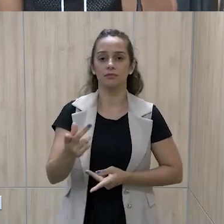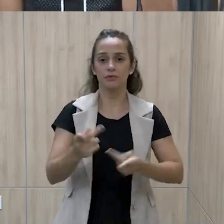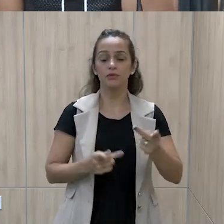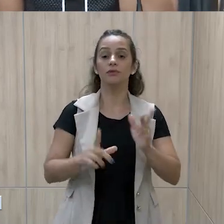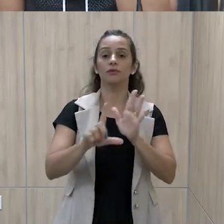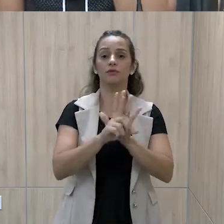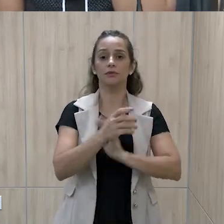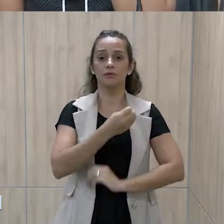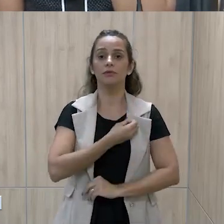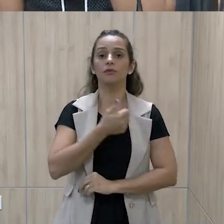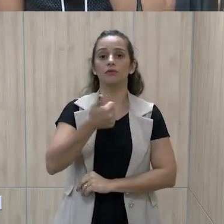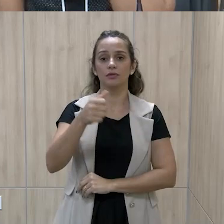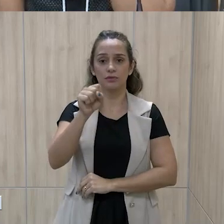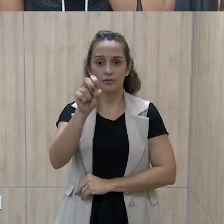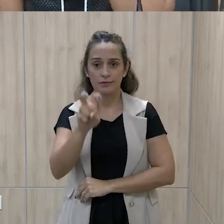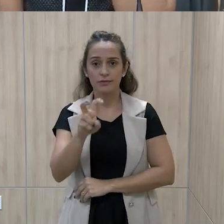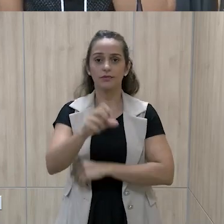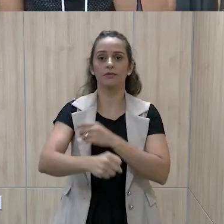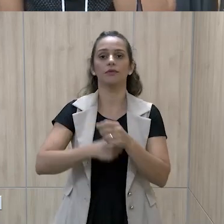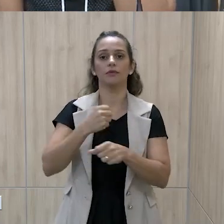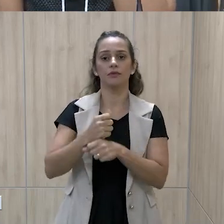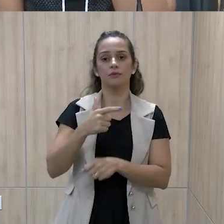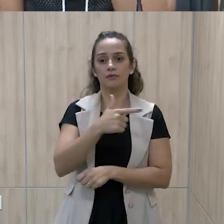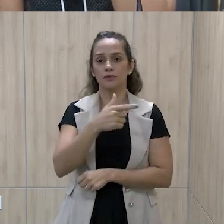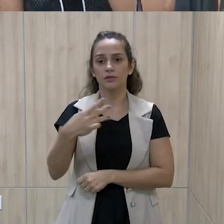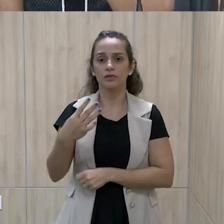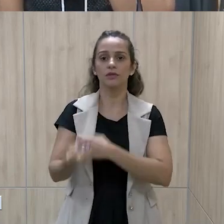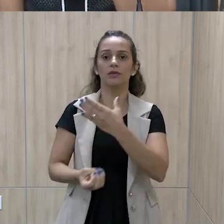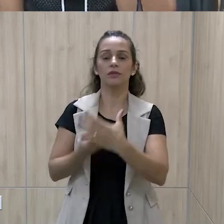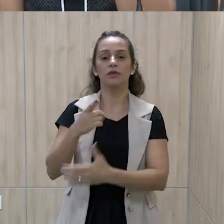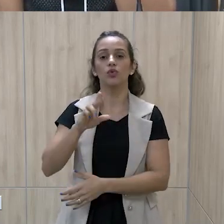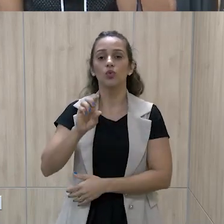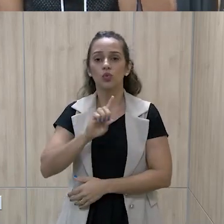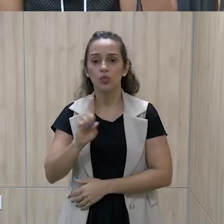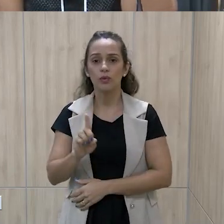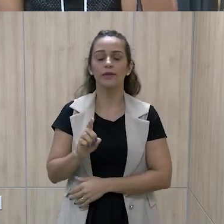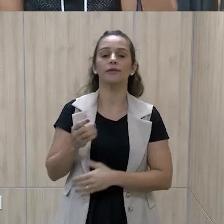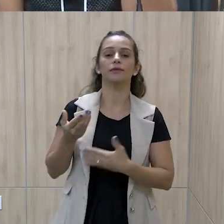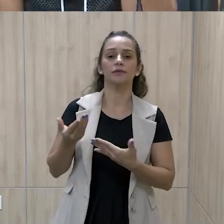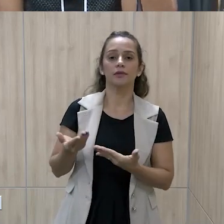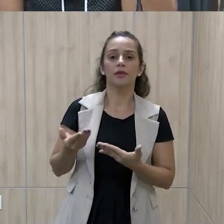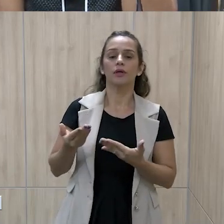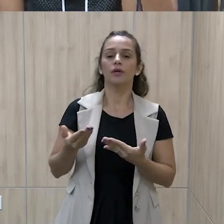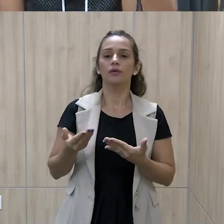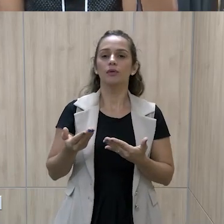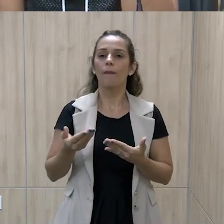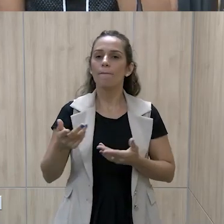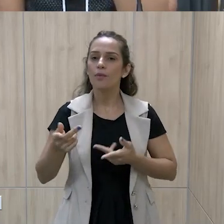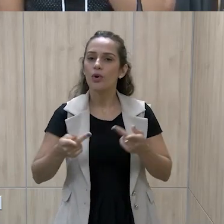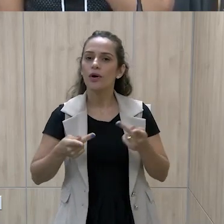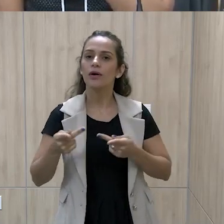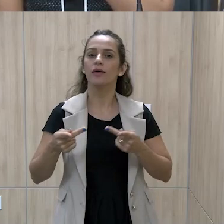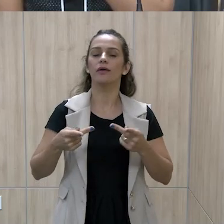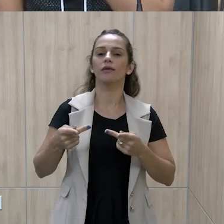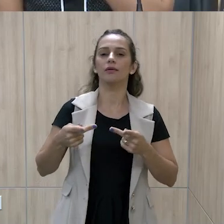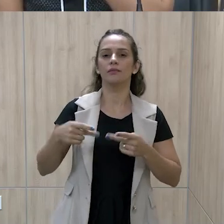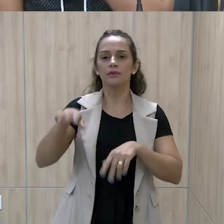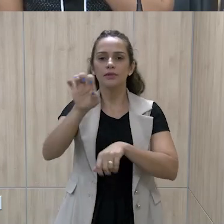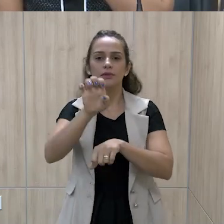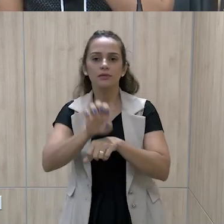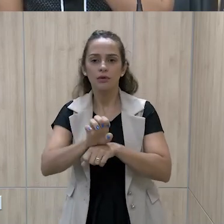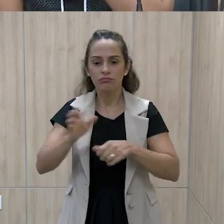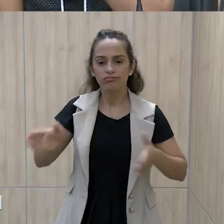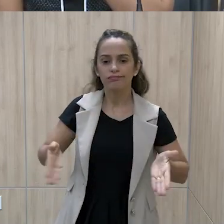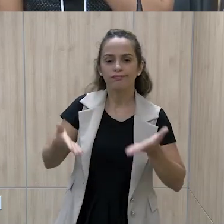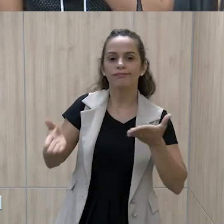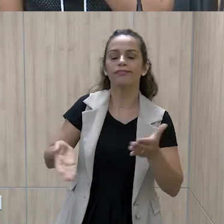projeto de lei número 185 2023 de autoria Deputado Luiz Hospital institui programa Estadual de incentivo